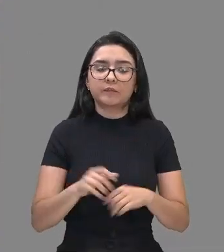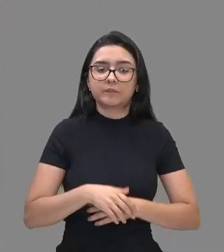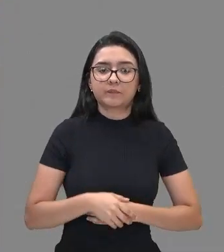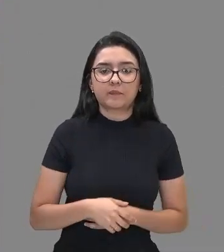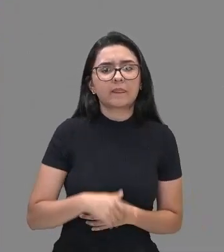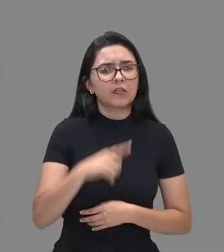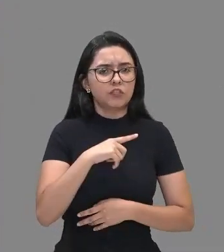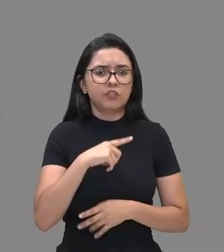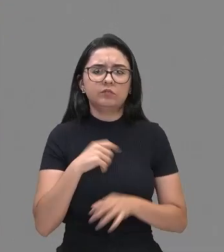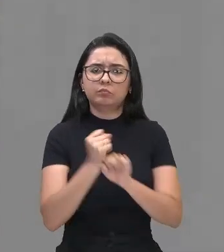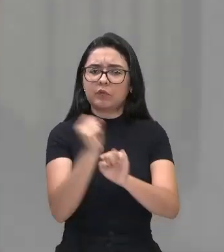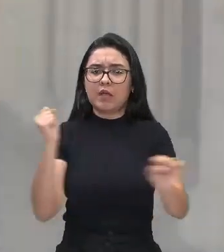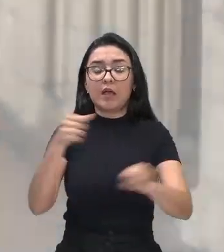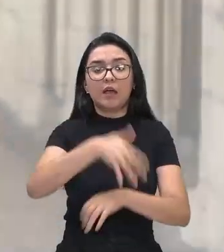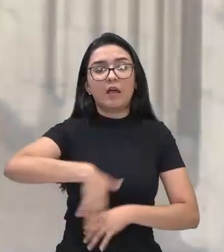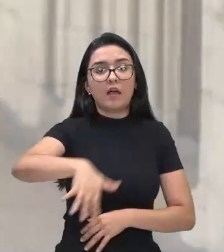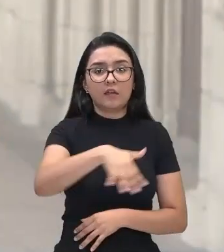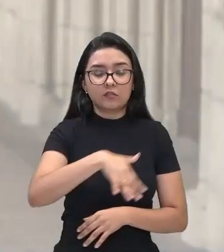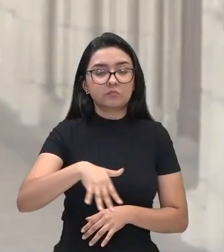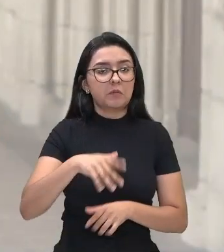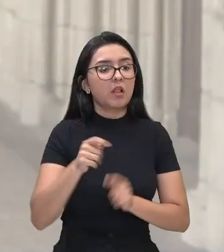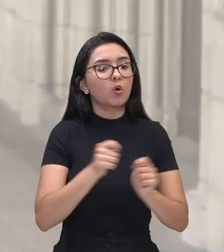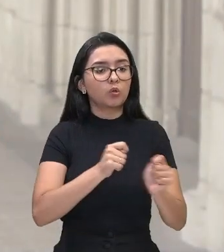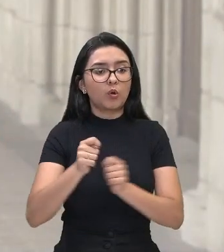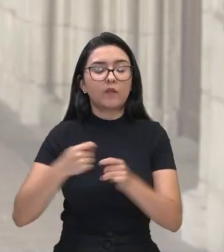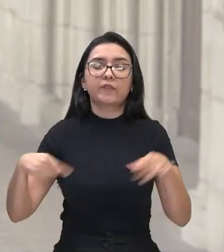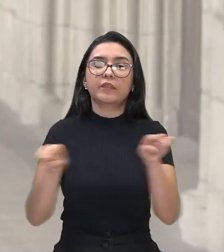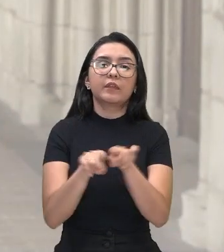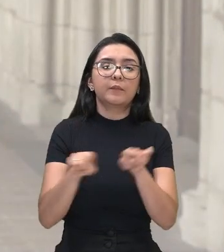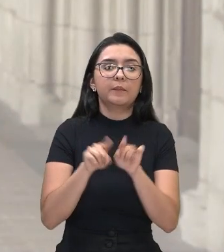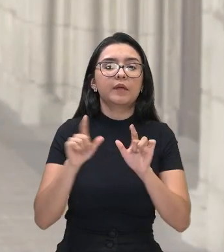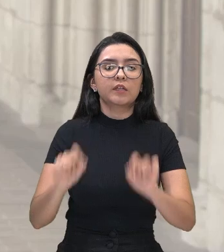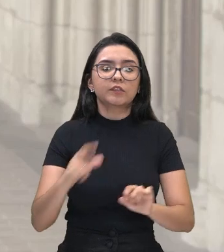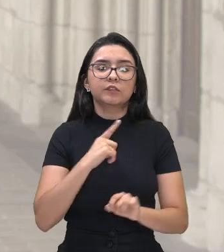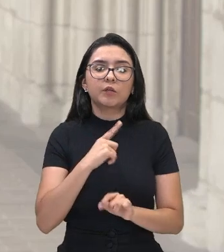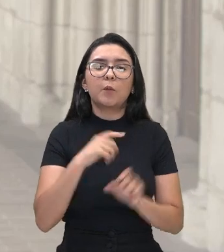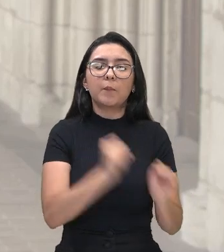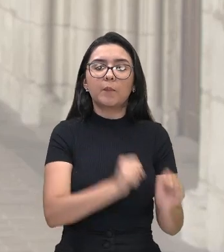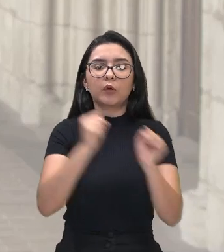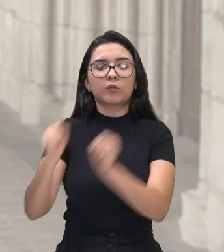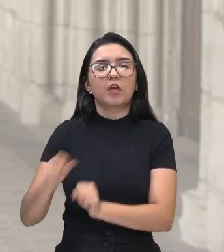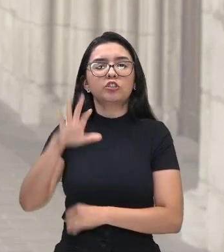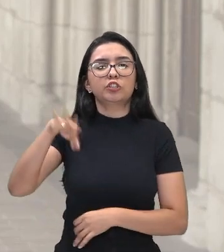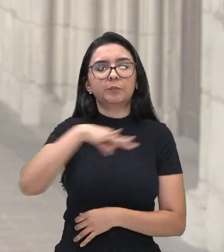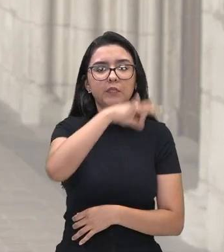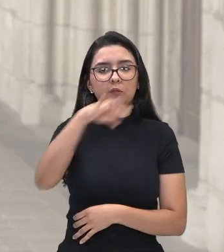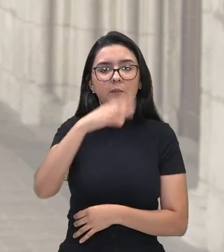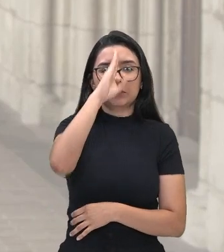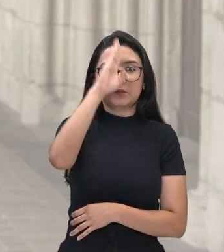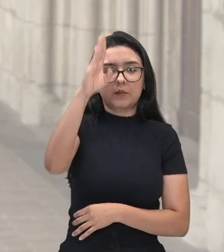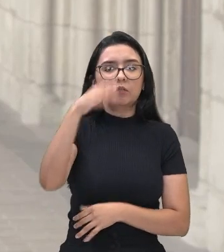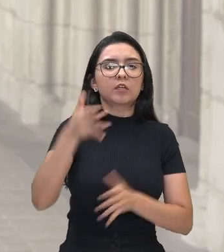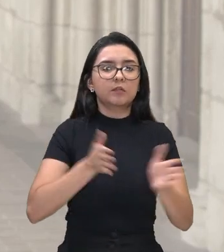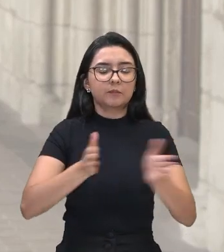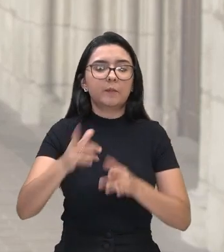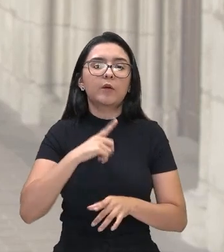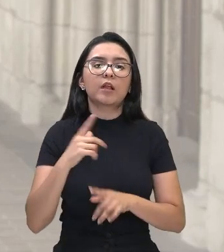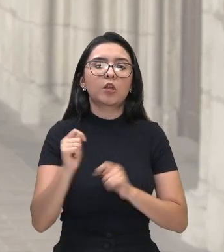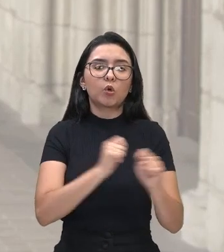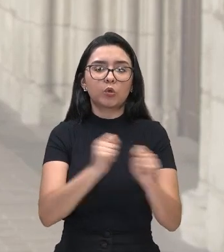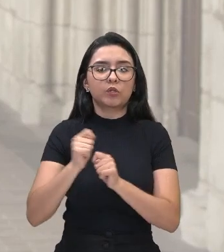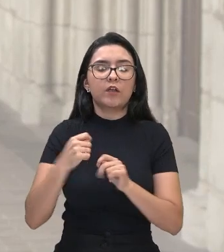grandes extensões territoriais, como também detinha o chamado poder espiritual, haja vista que ela controlava